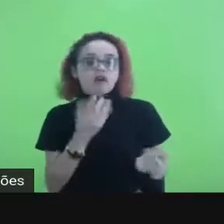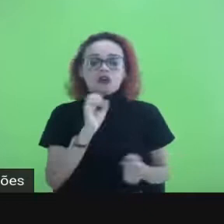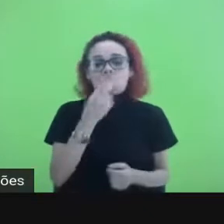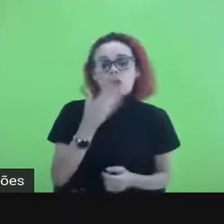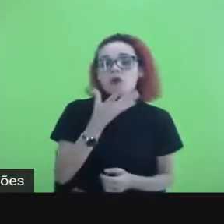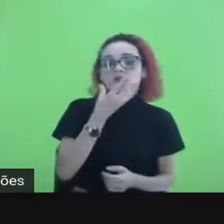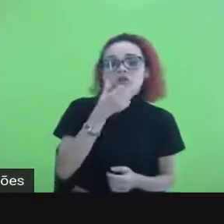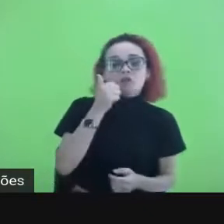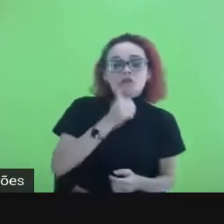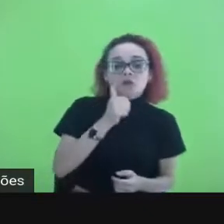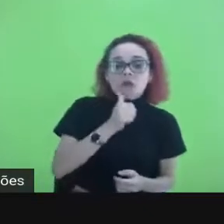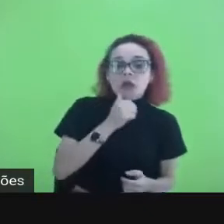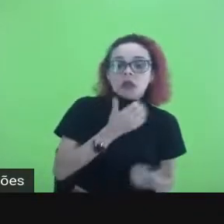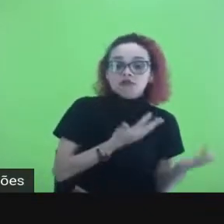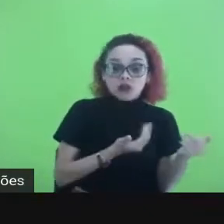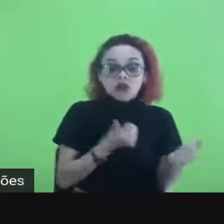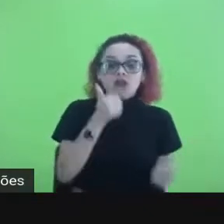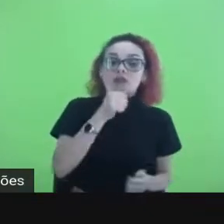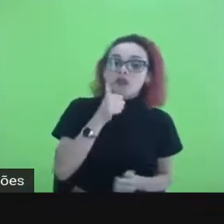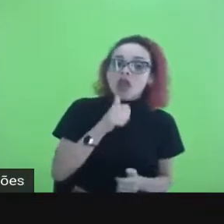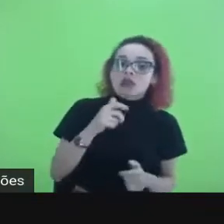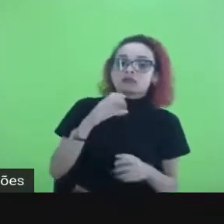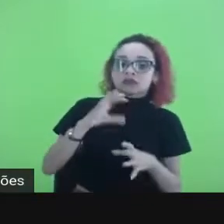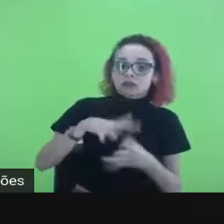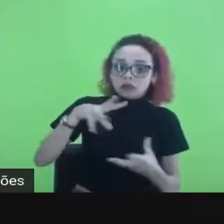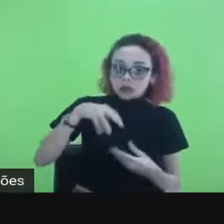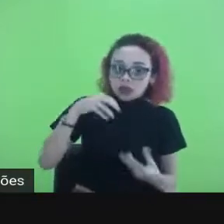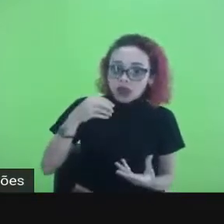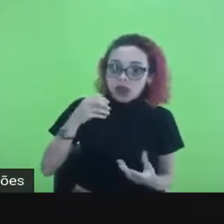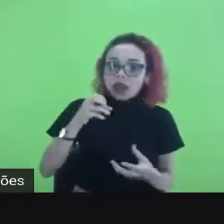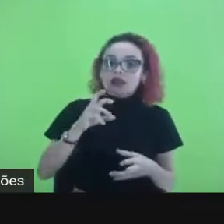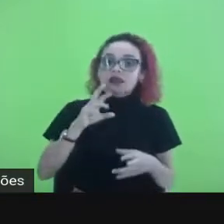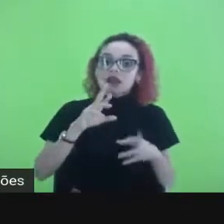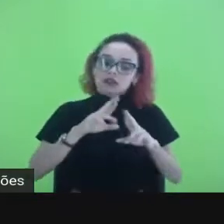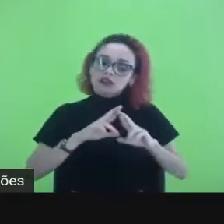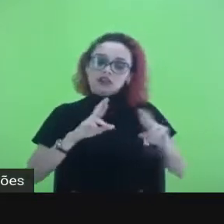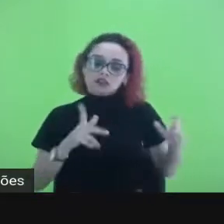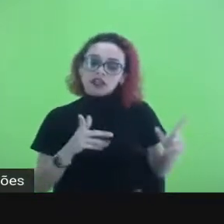simbólico, assim, e algo que eu não tinha experienciado até então,